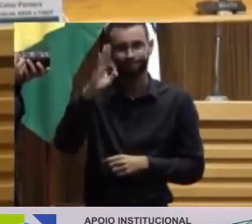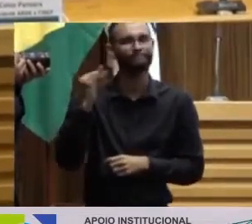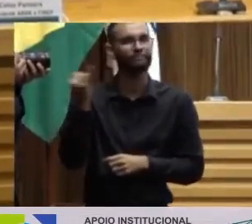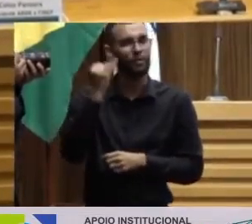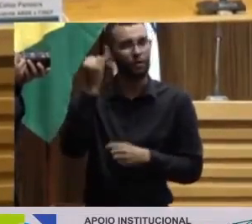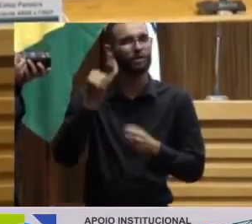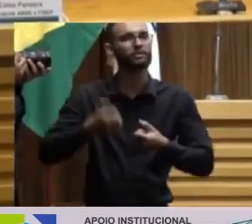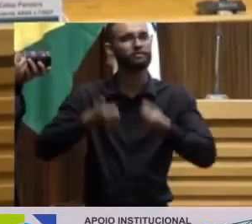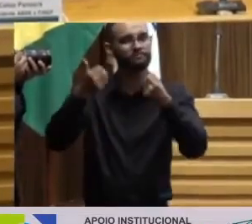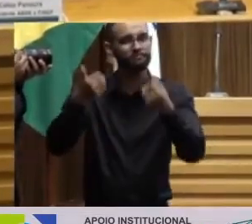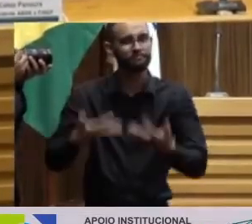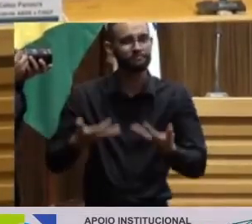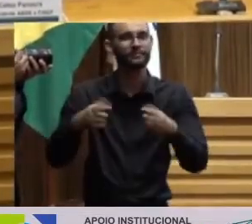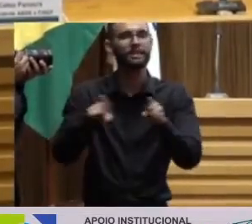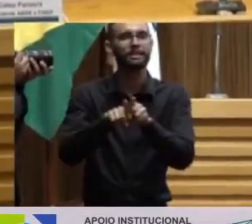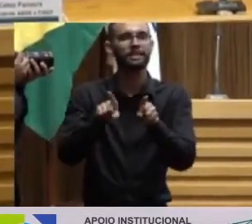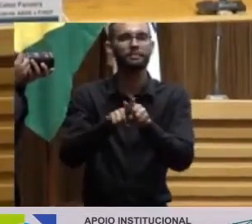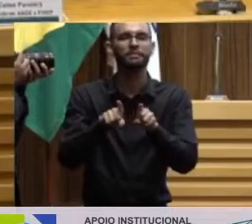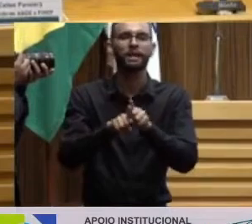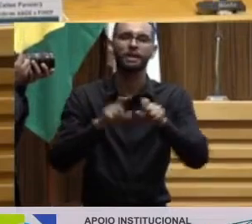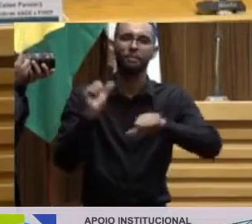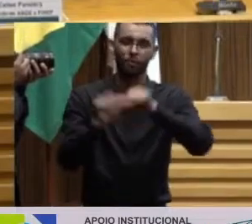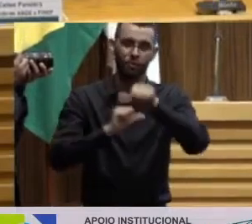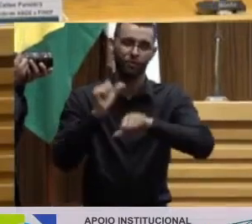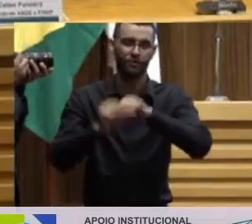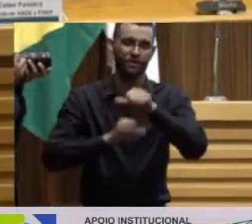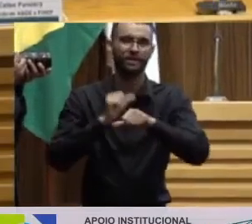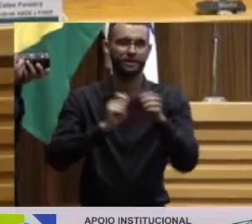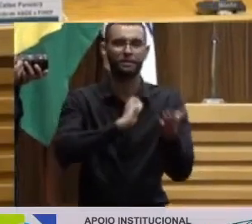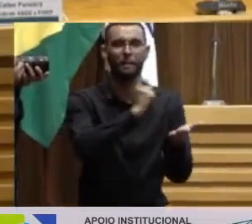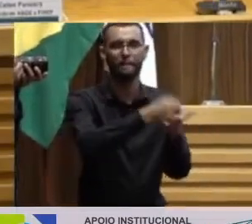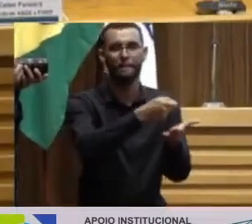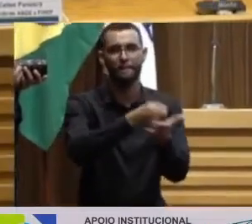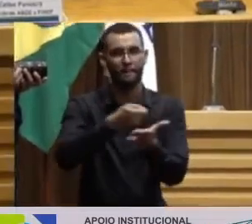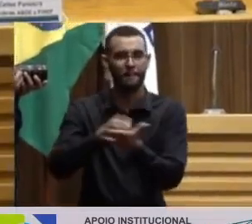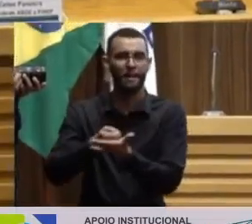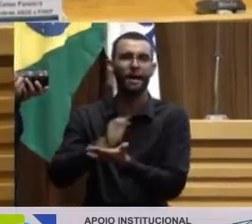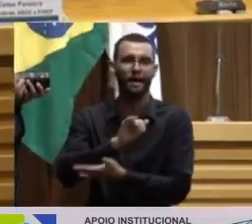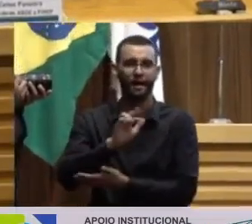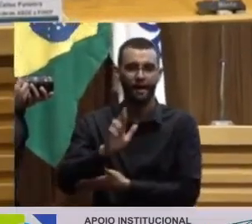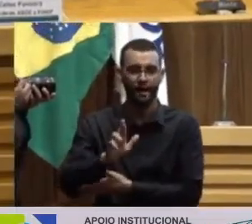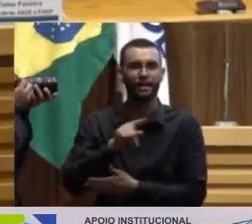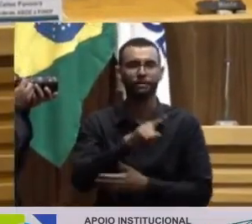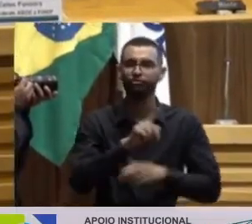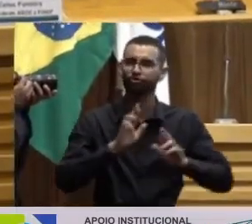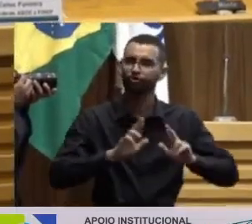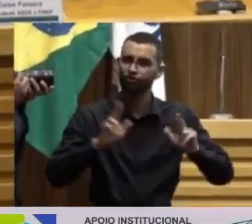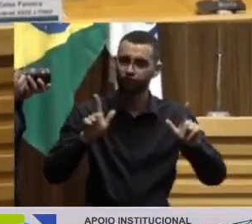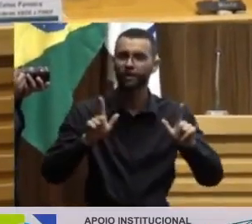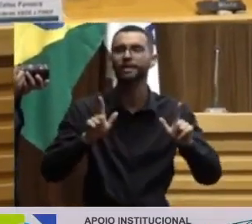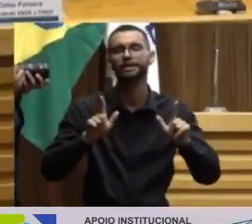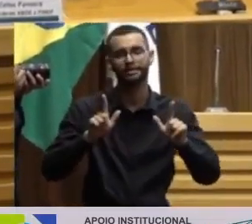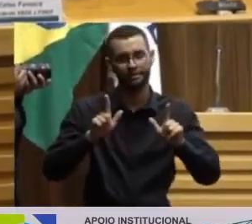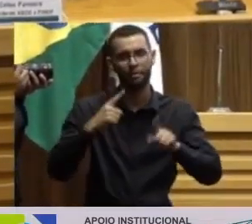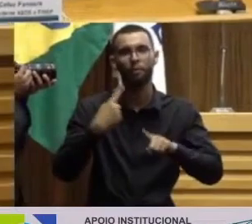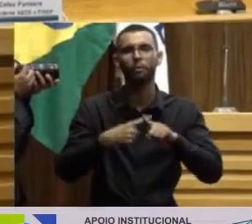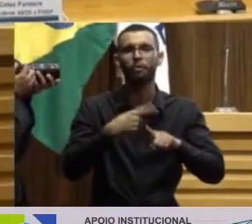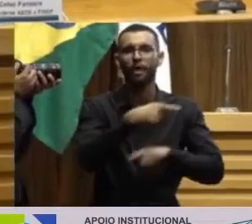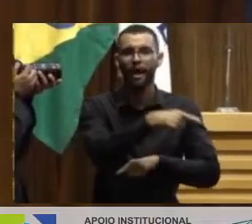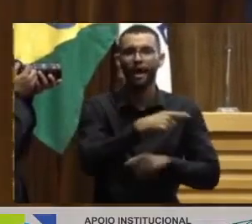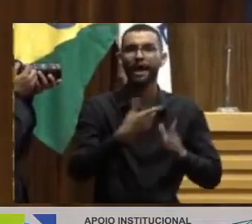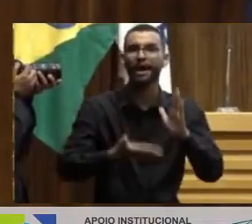e a reforma tributária. Essa faz diferença, porque ela vai